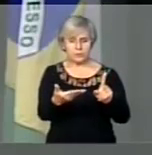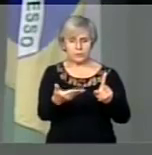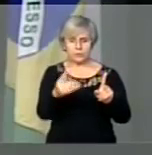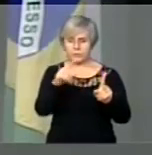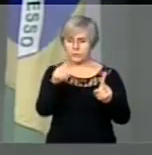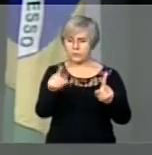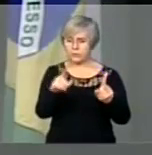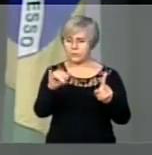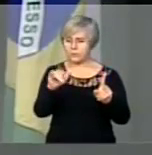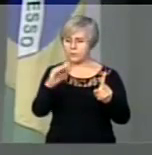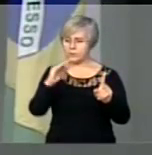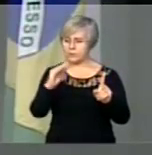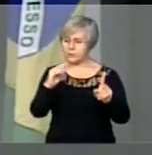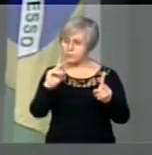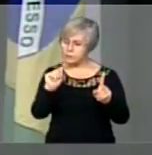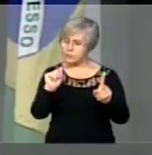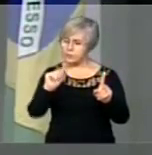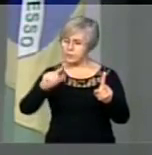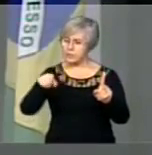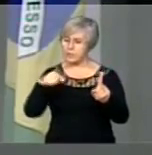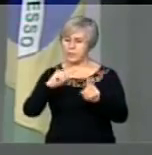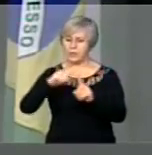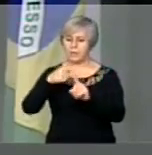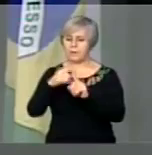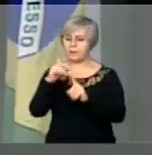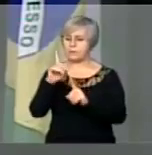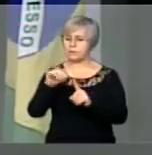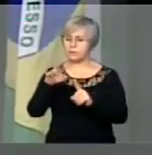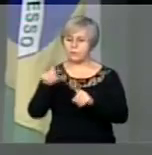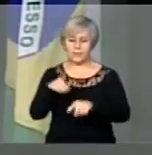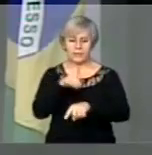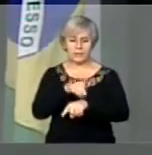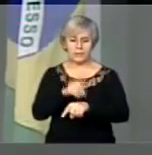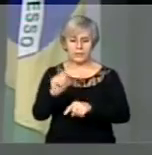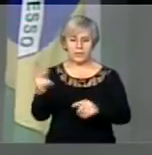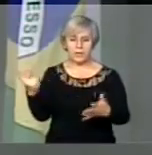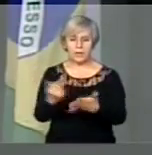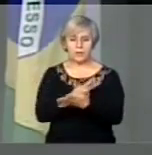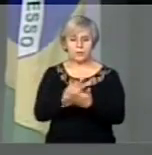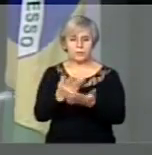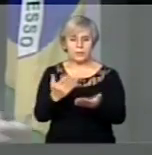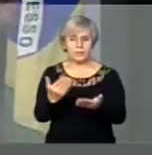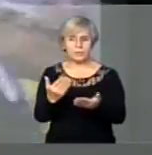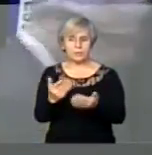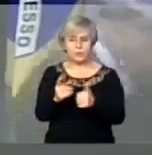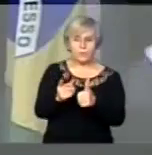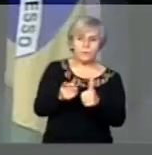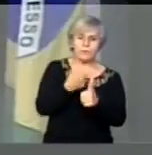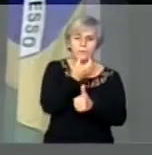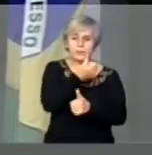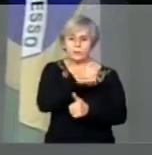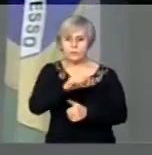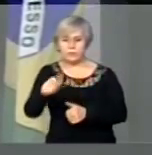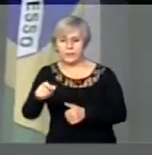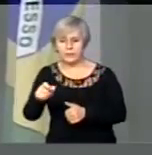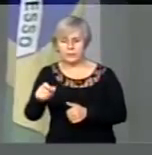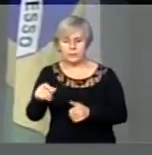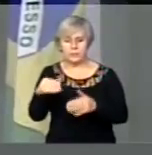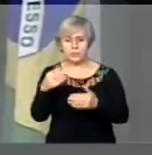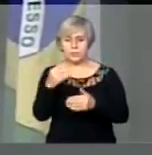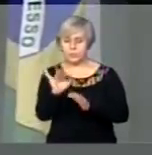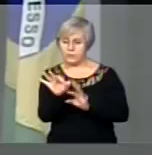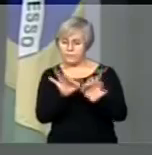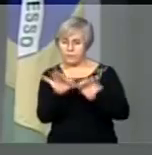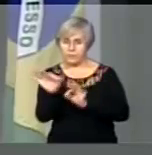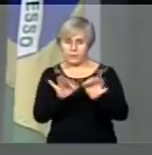Zika, ocorrem no primeiro semestre. É de dezembro até maio, junho. Se for planejar, planeje